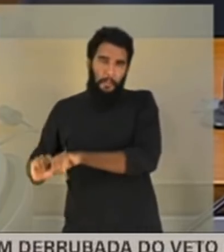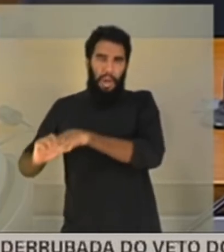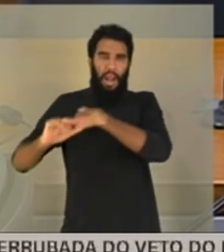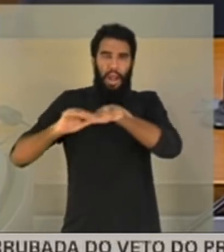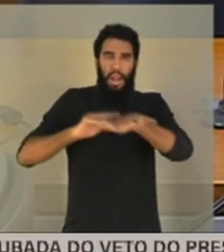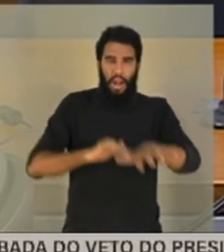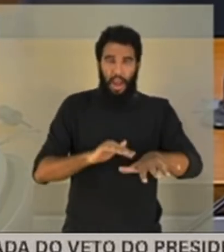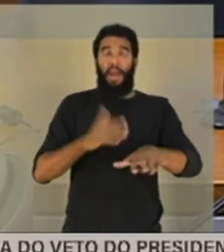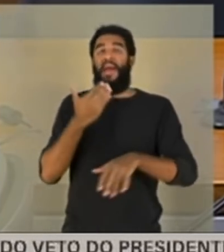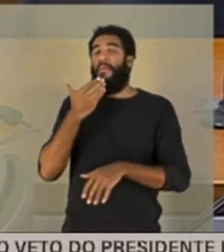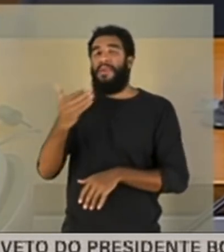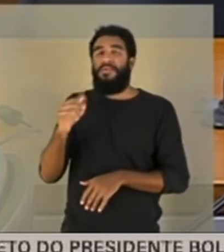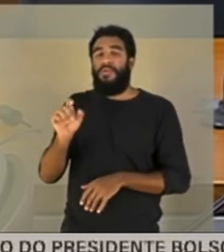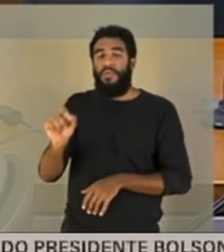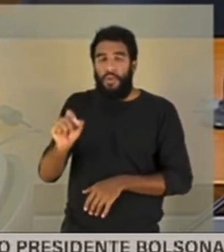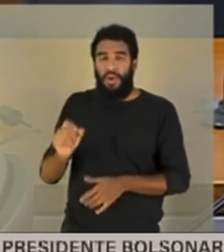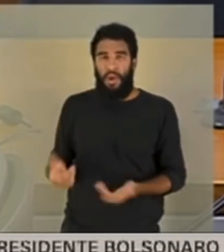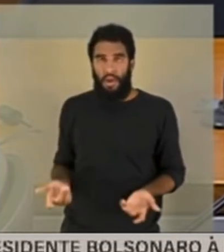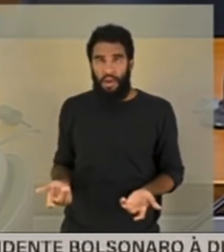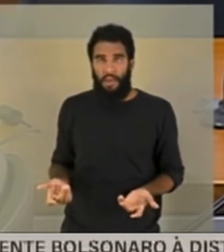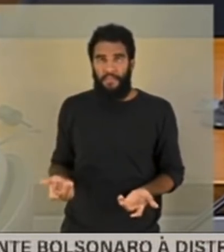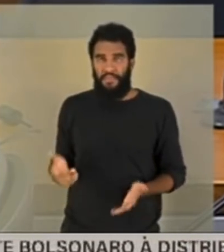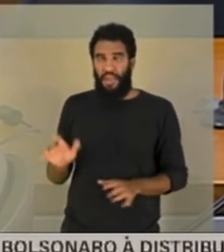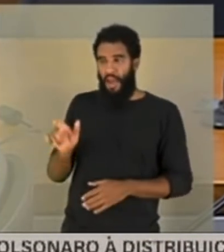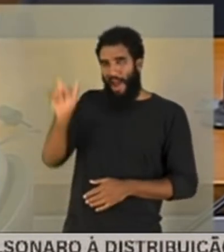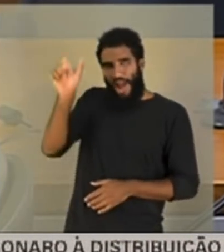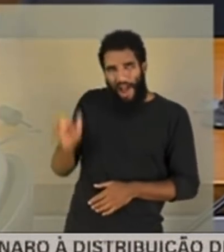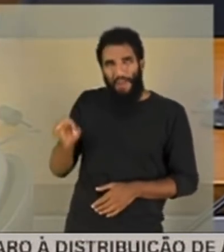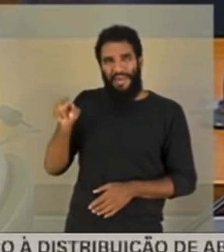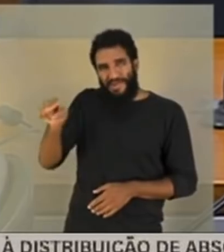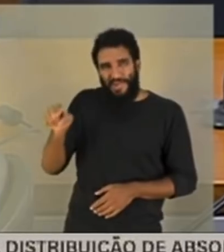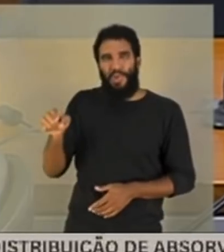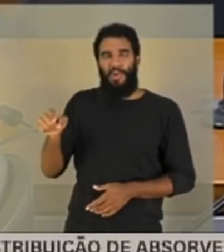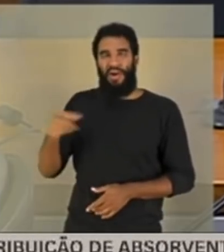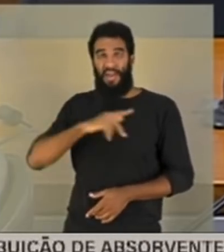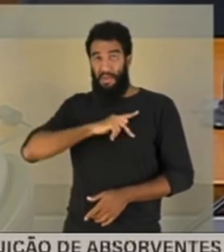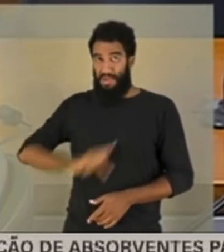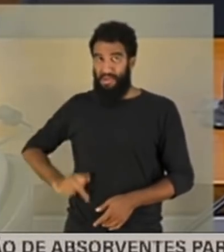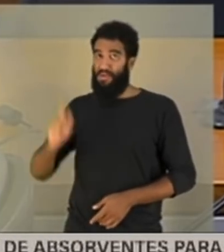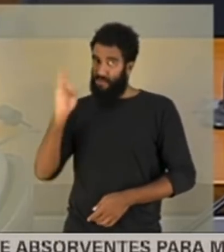pedir para aquele que ocupa o mais alto posto da República